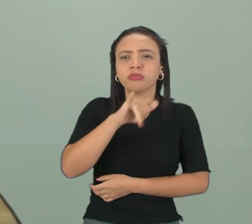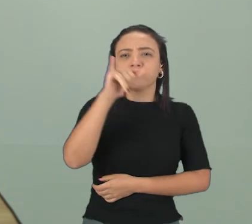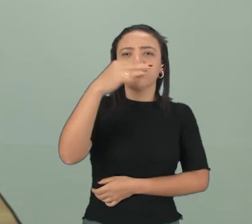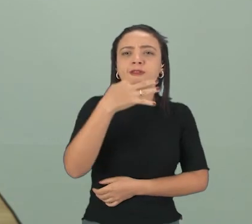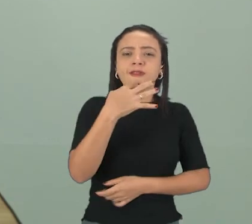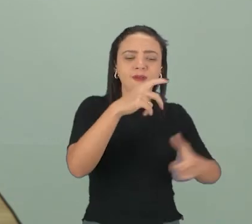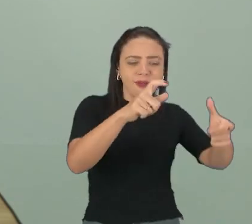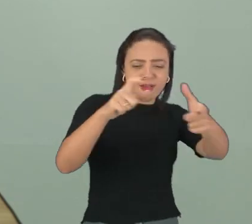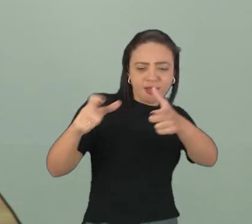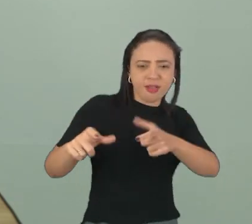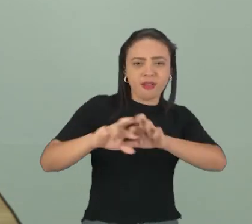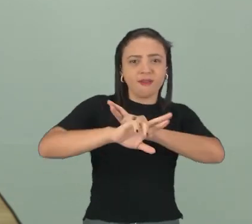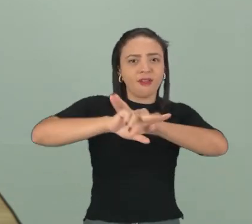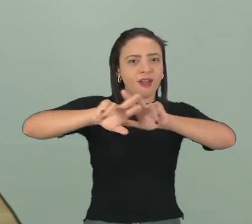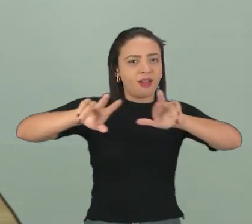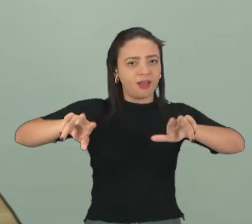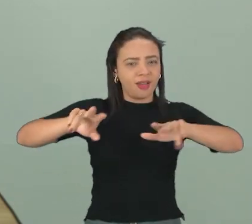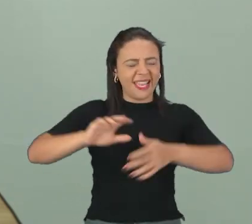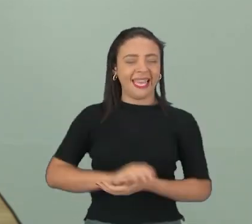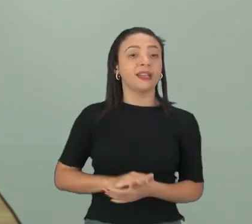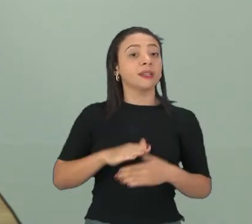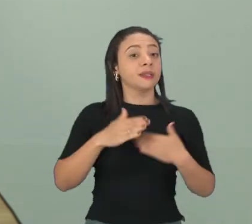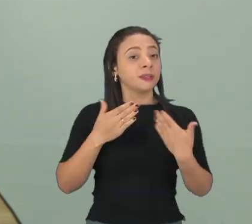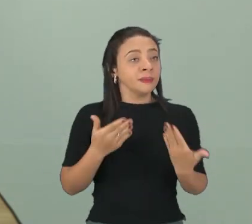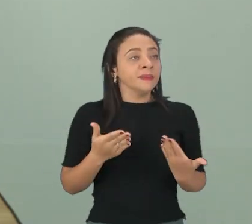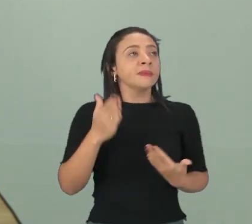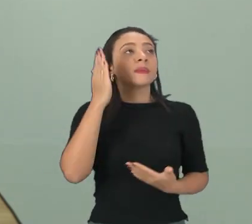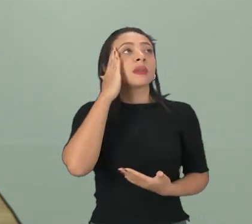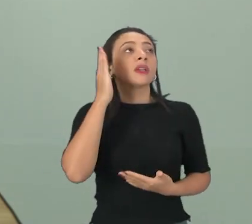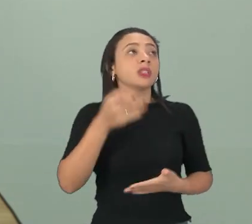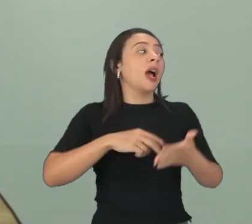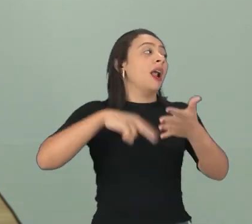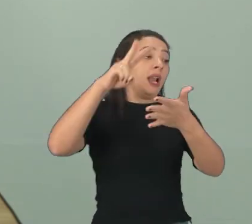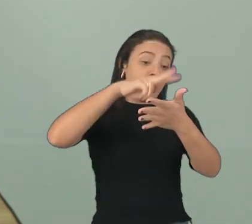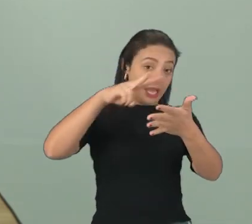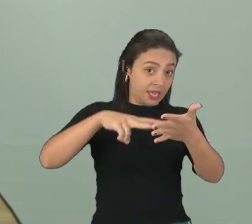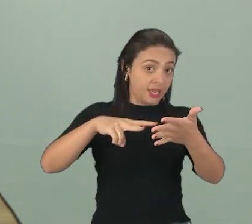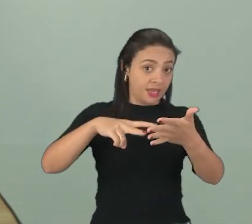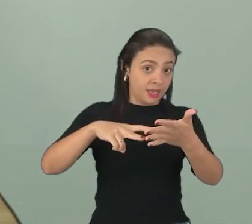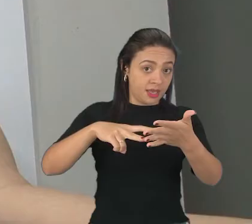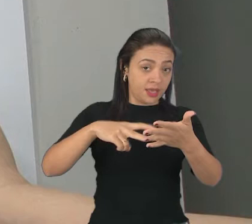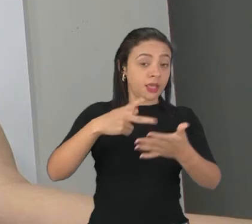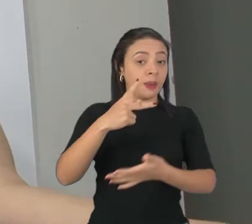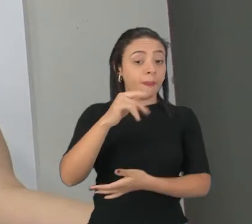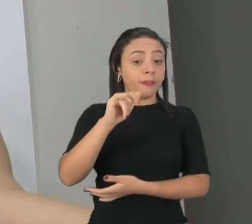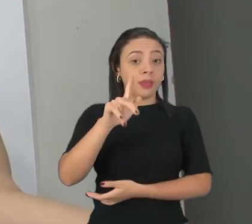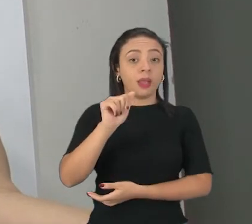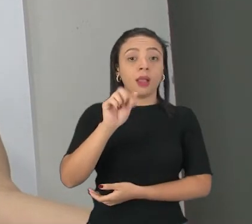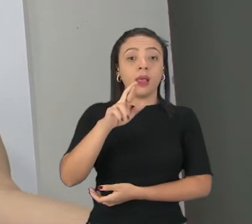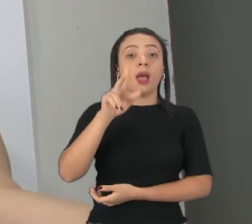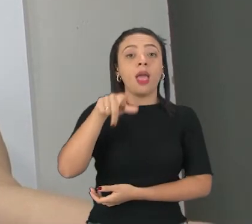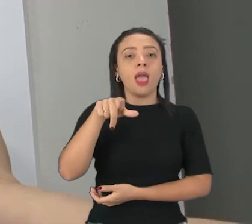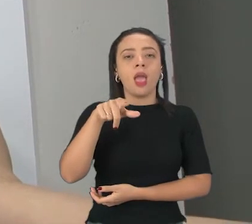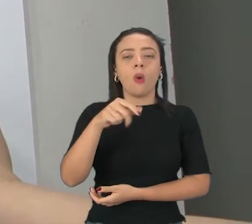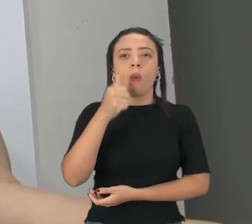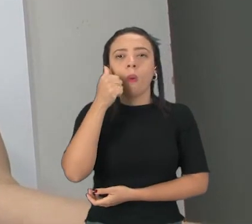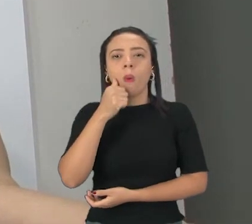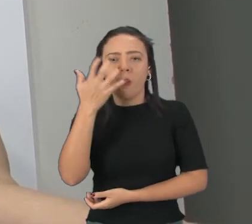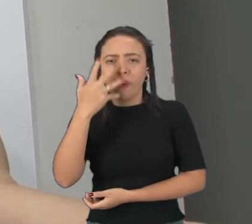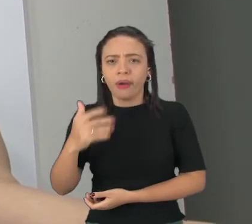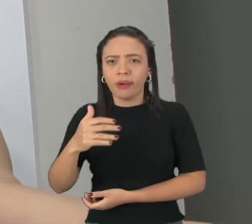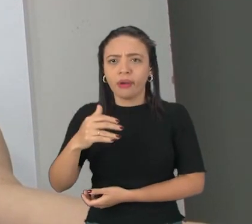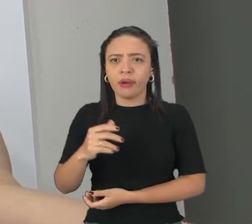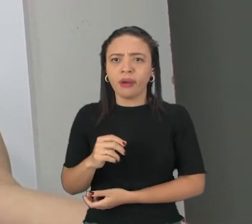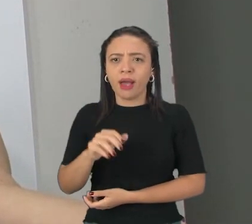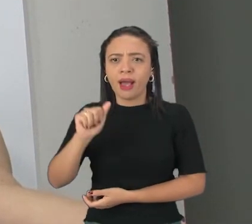vários lugares. Então, de acordo com o que nós lemos aqui, Pilar é uma menina atrevida?